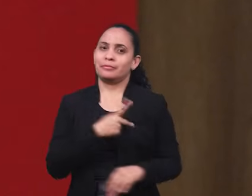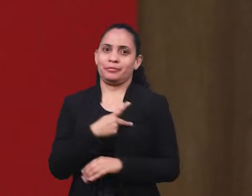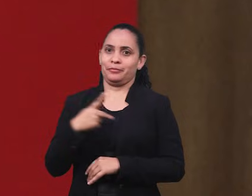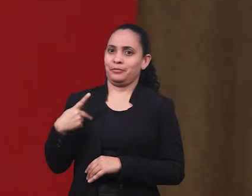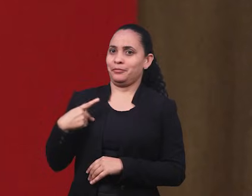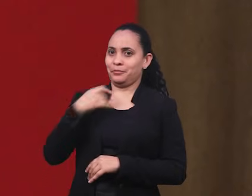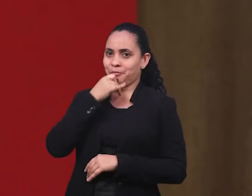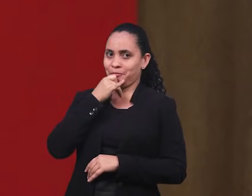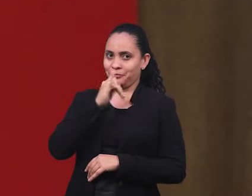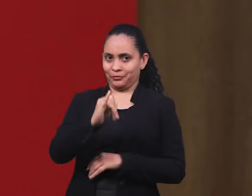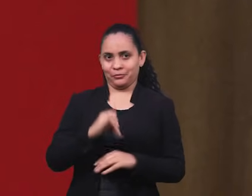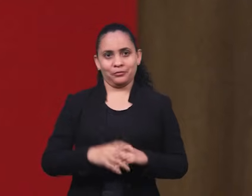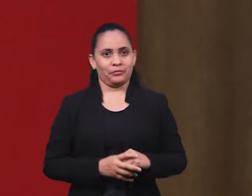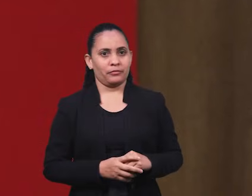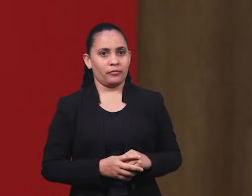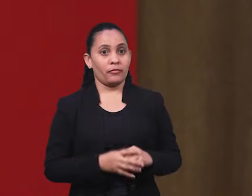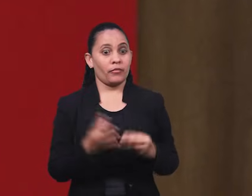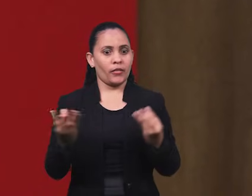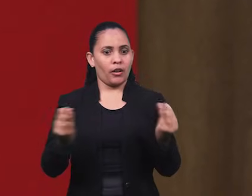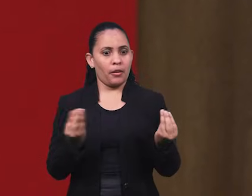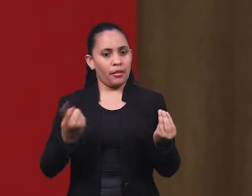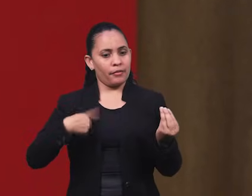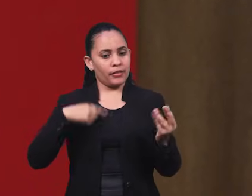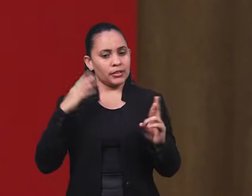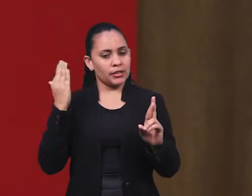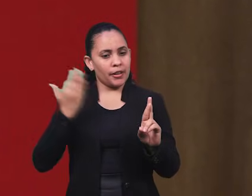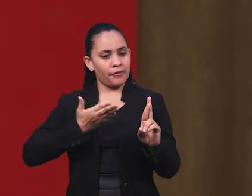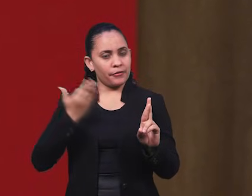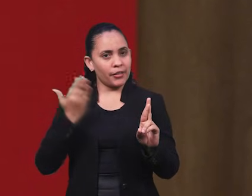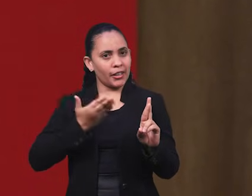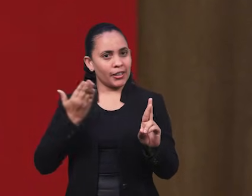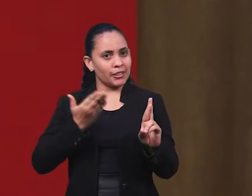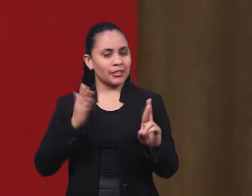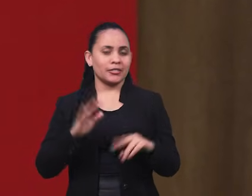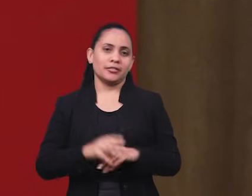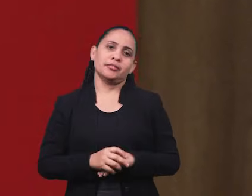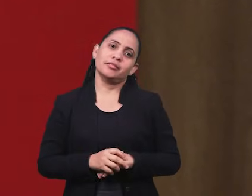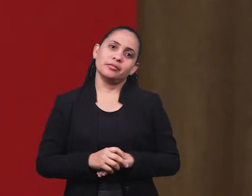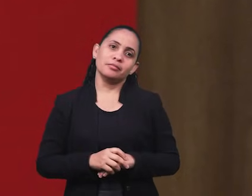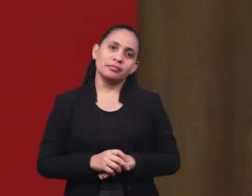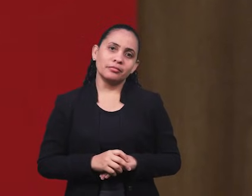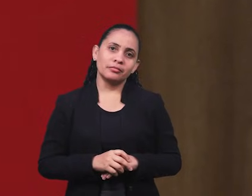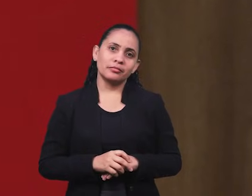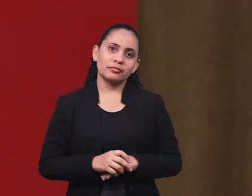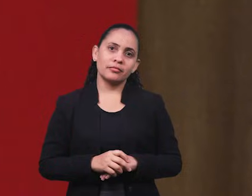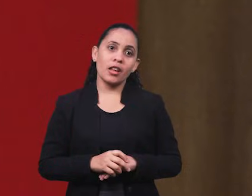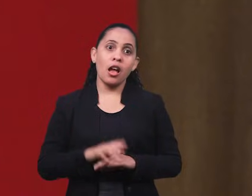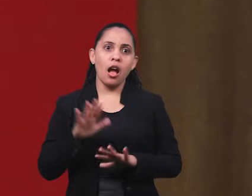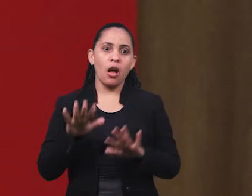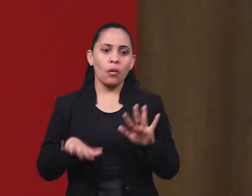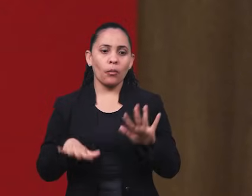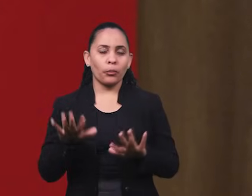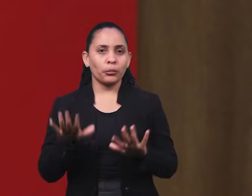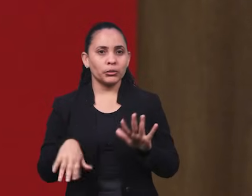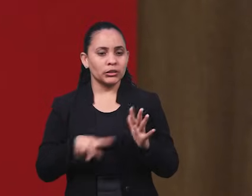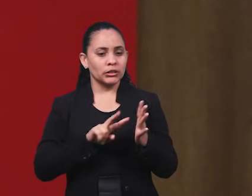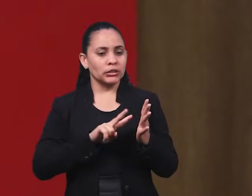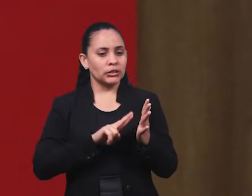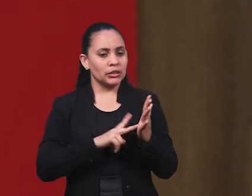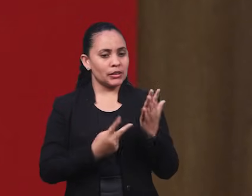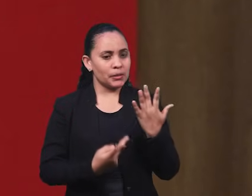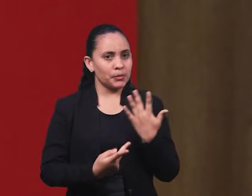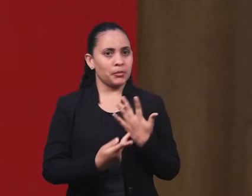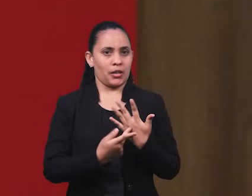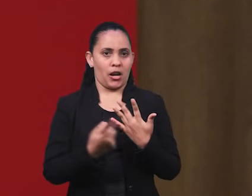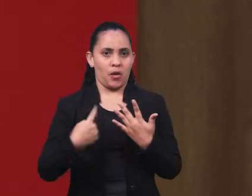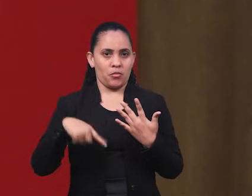citou que ele fez referência a uma das parábolas do reino. Vou